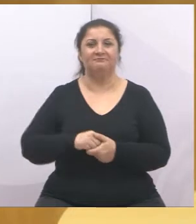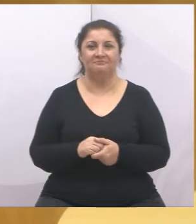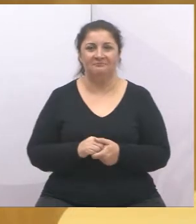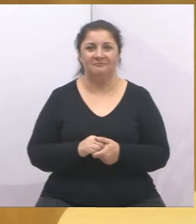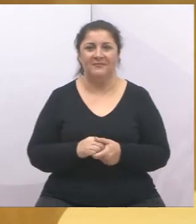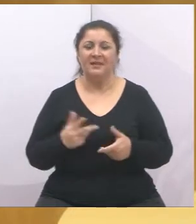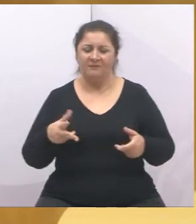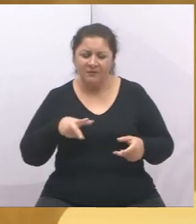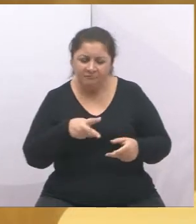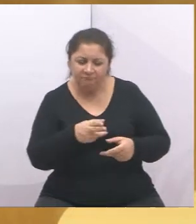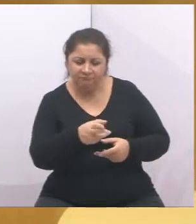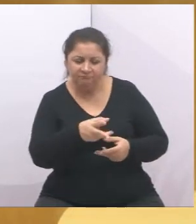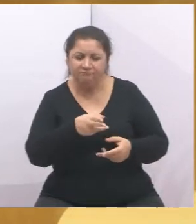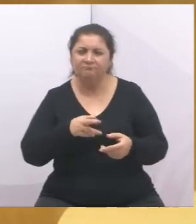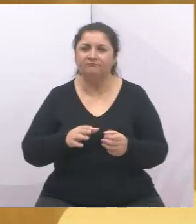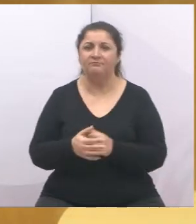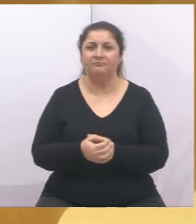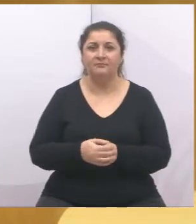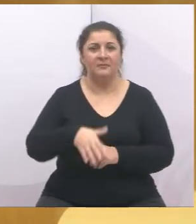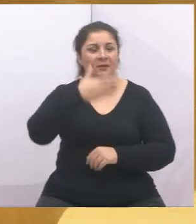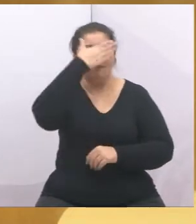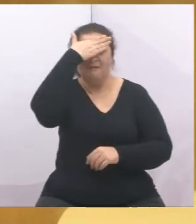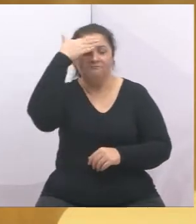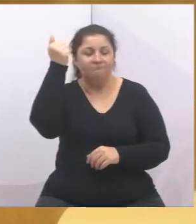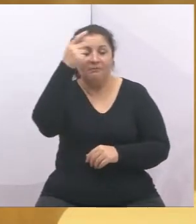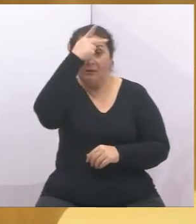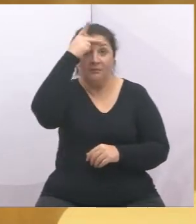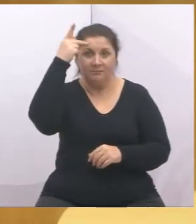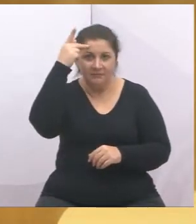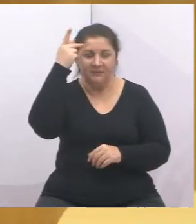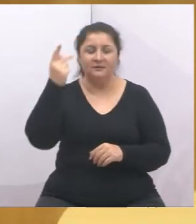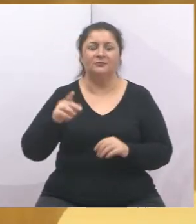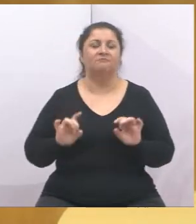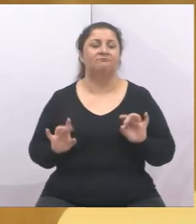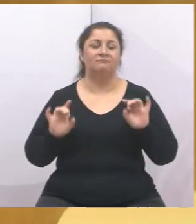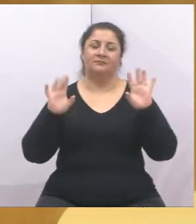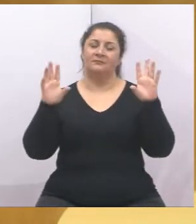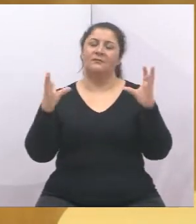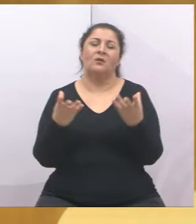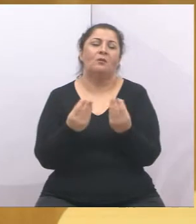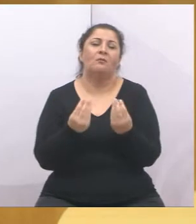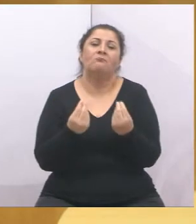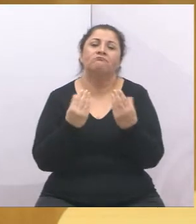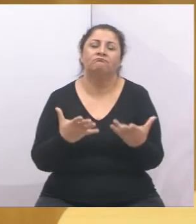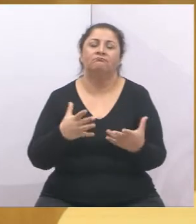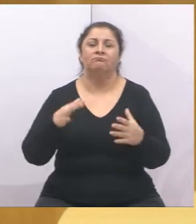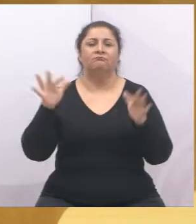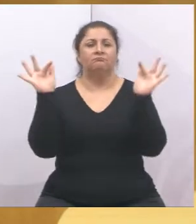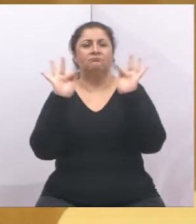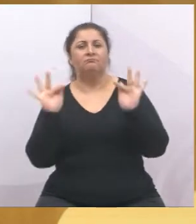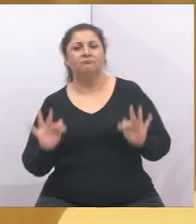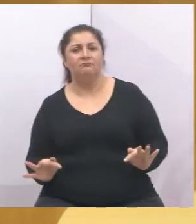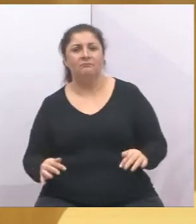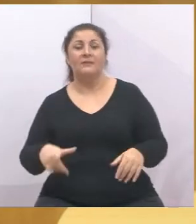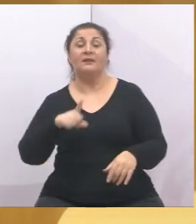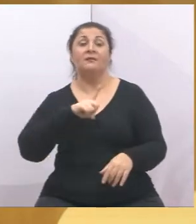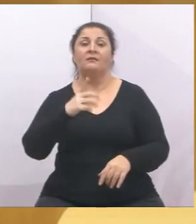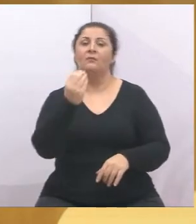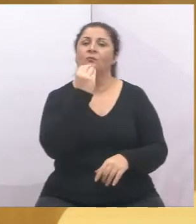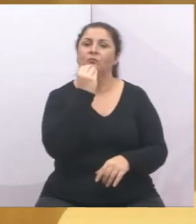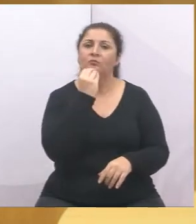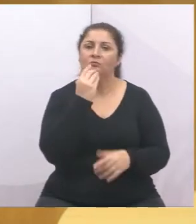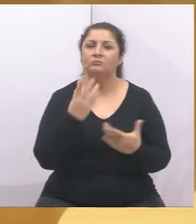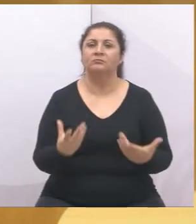lá operando, e é uma pessoa sensacional. Então, para mim, é muito gratificante estar tendo aqui a